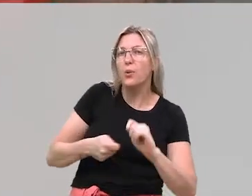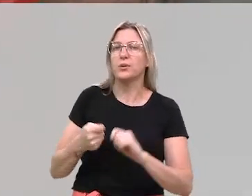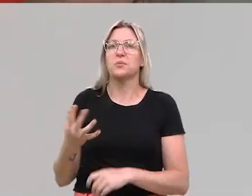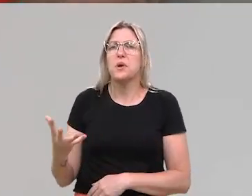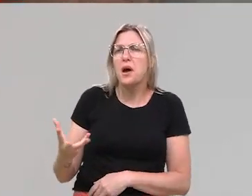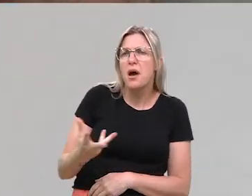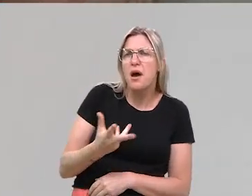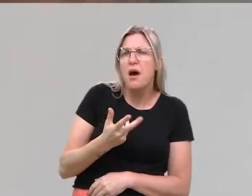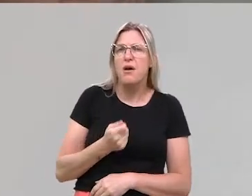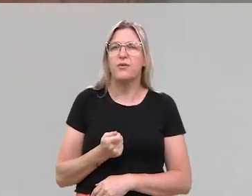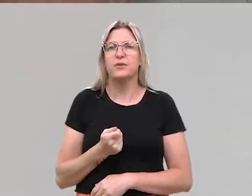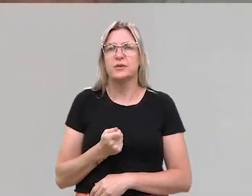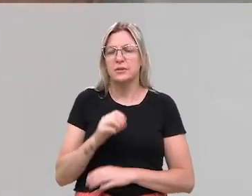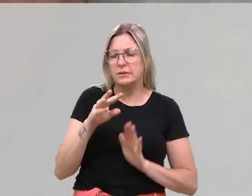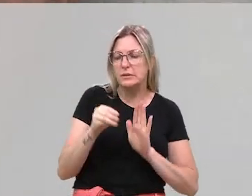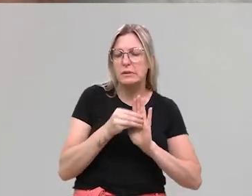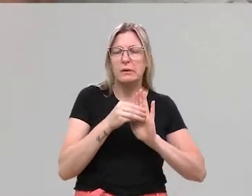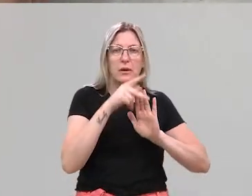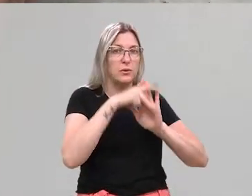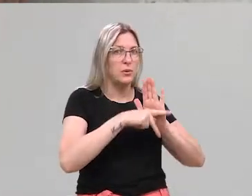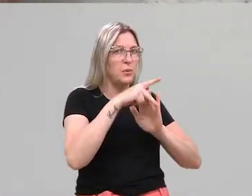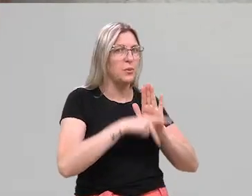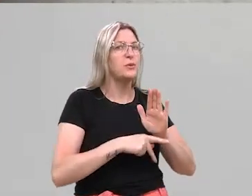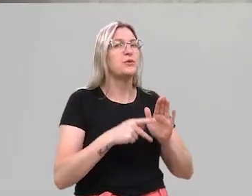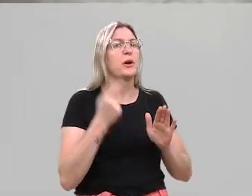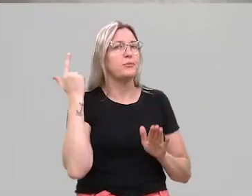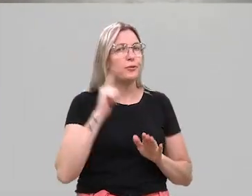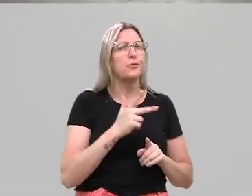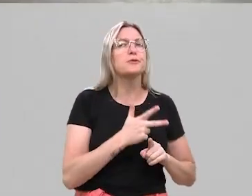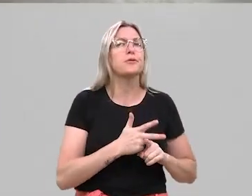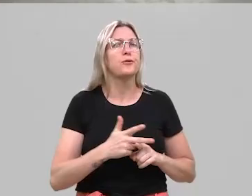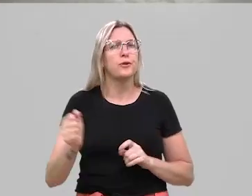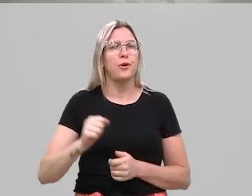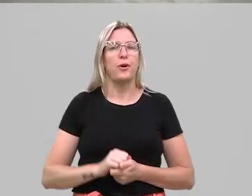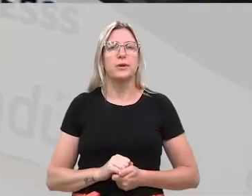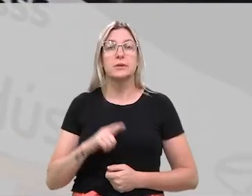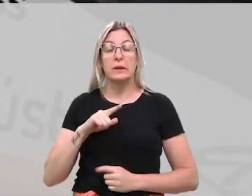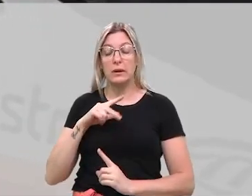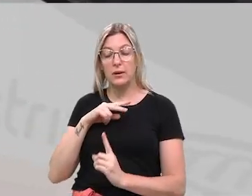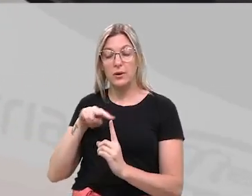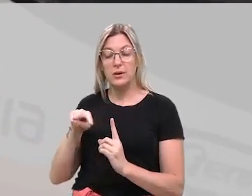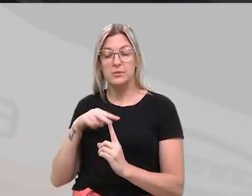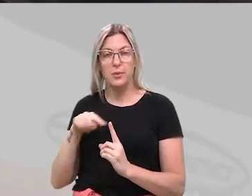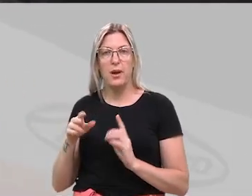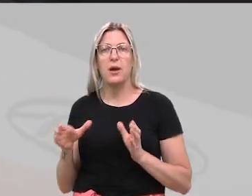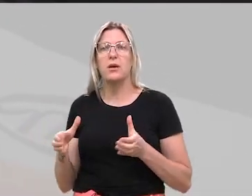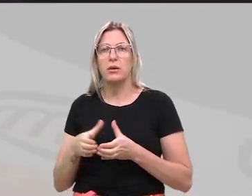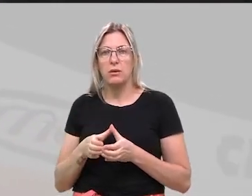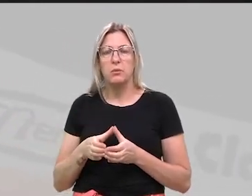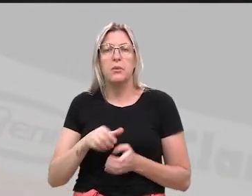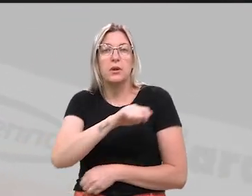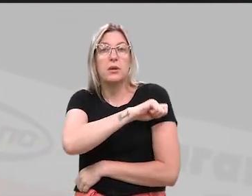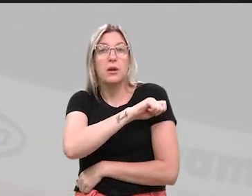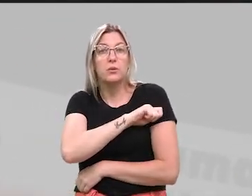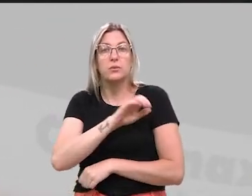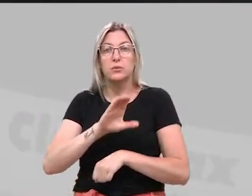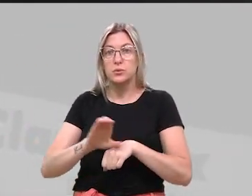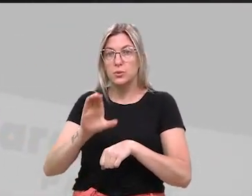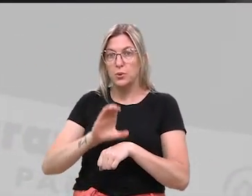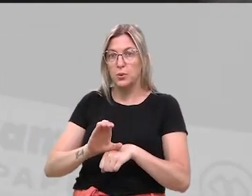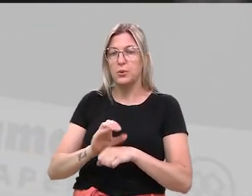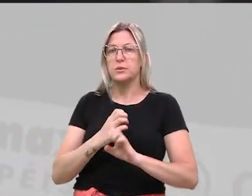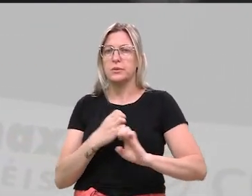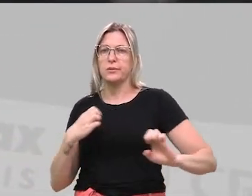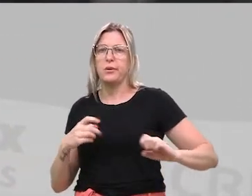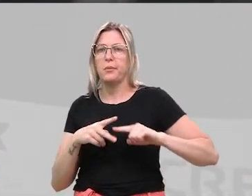economia e eficiência, unidos a um projeto vencedor. Foi com essa perspectiva que a equipe Drop Team, formada por estudantes do curso de